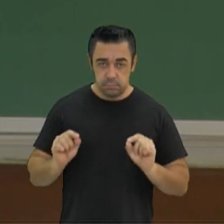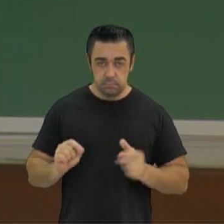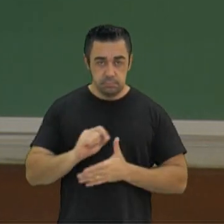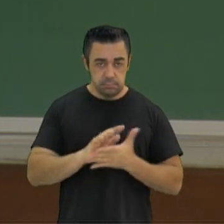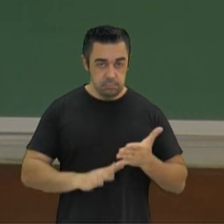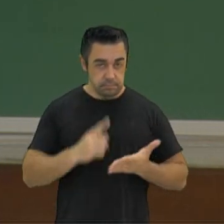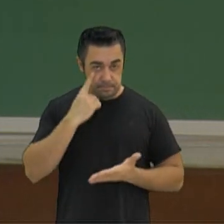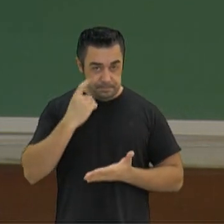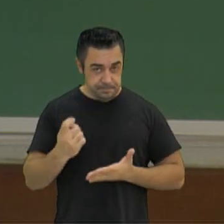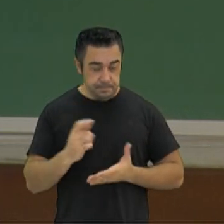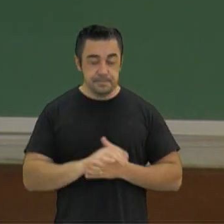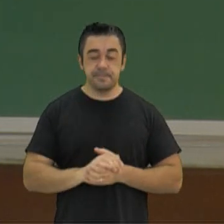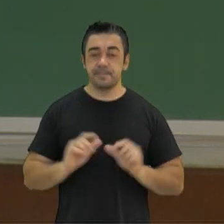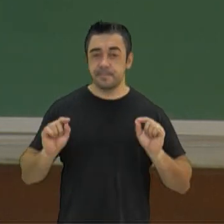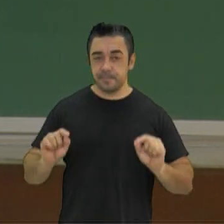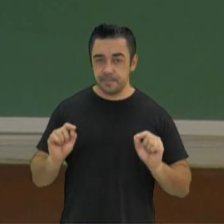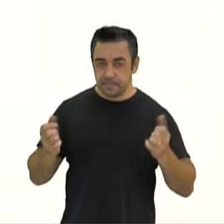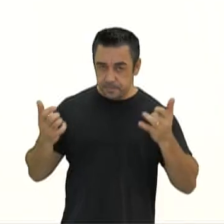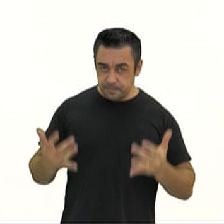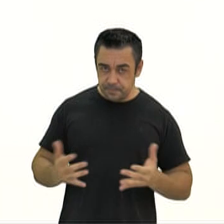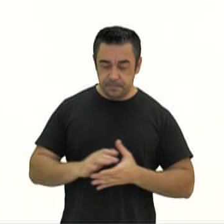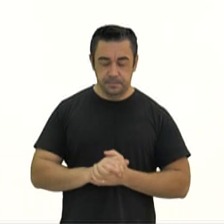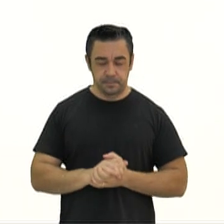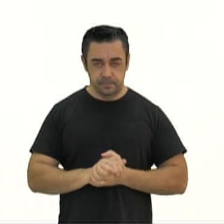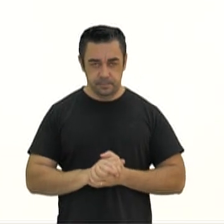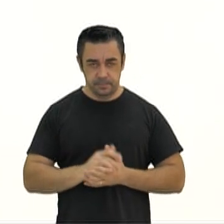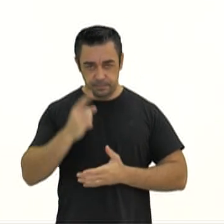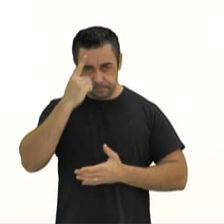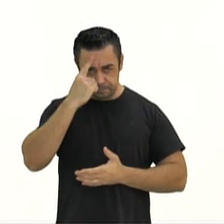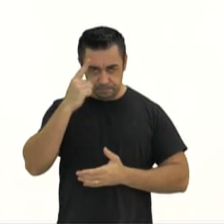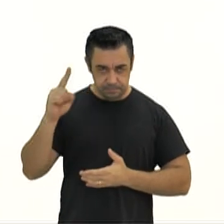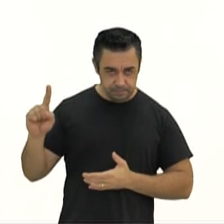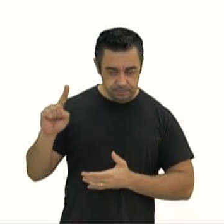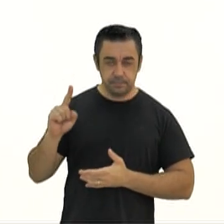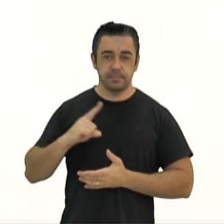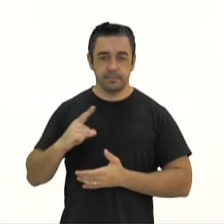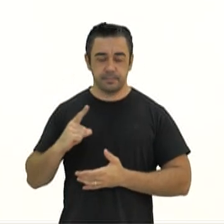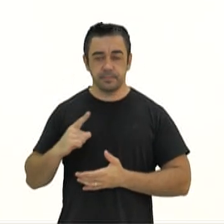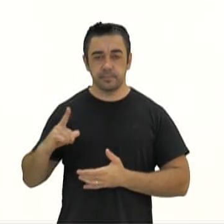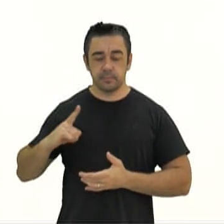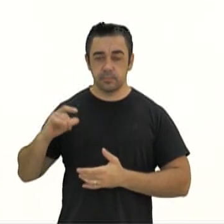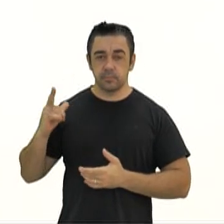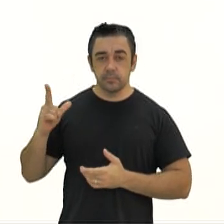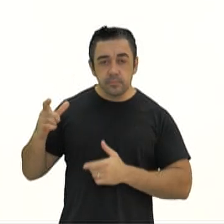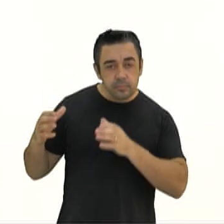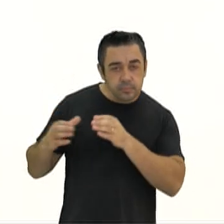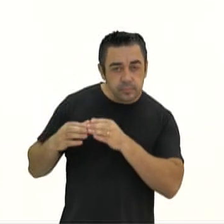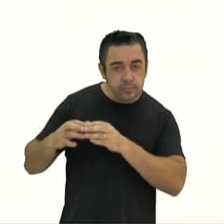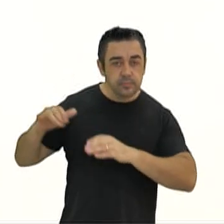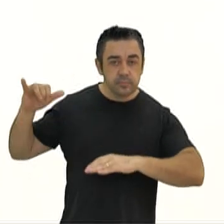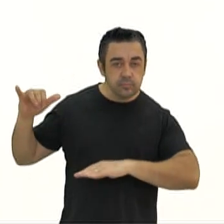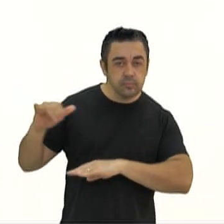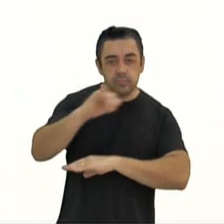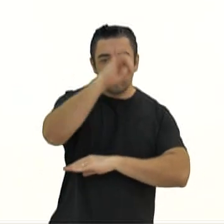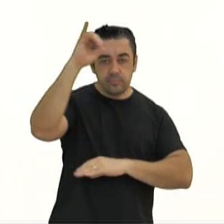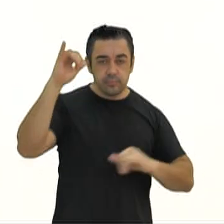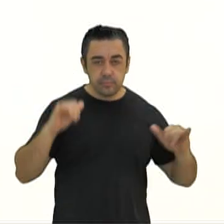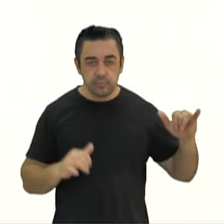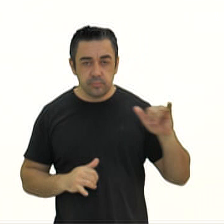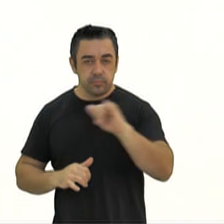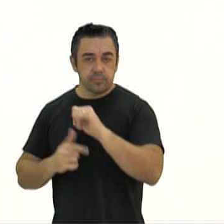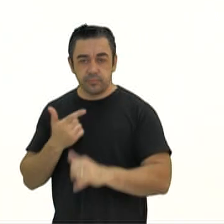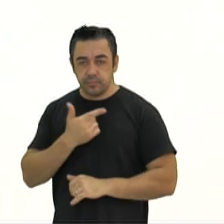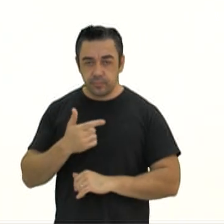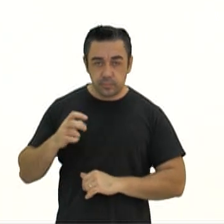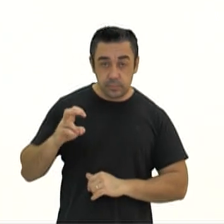bem interessante. Diz o seguinte: em um dia útil, uma companhia aérea realiza 25 voos do aeroporto Santos